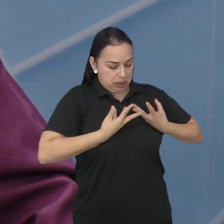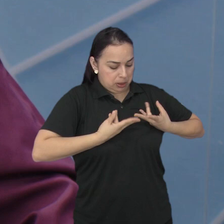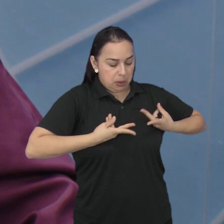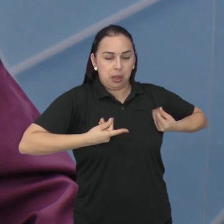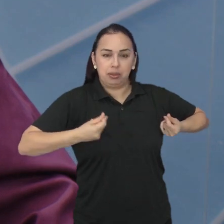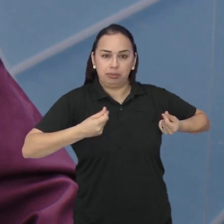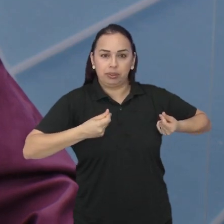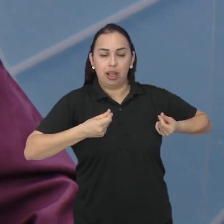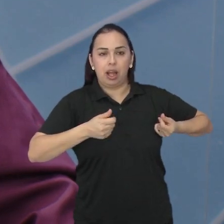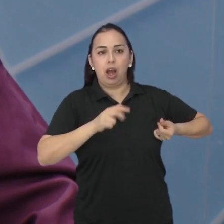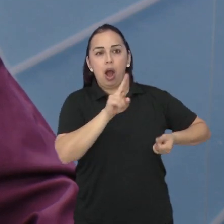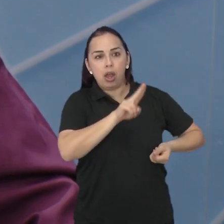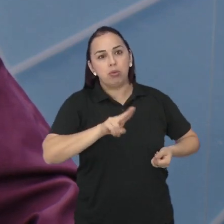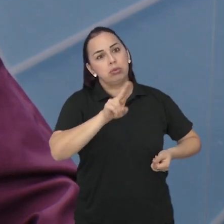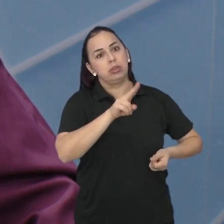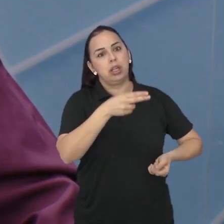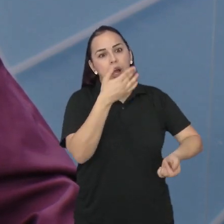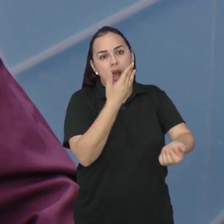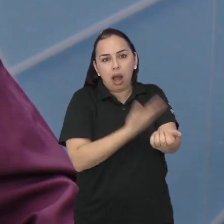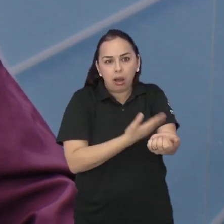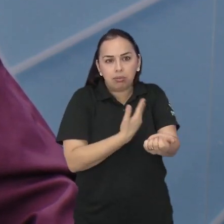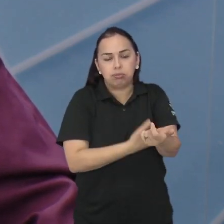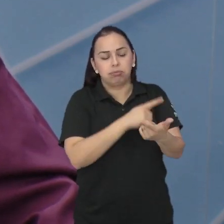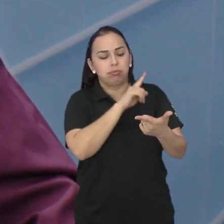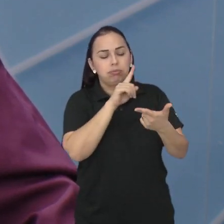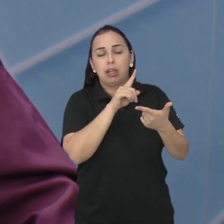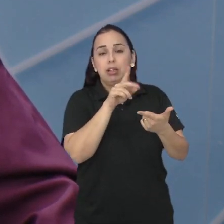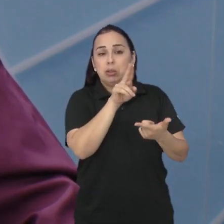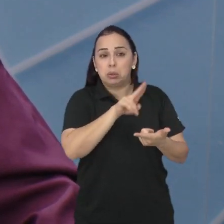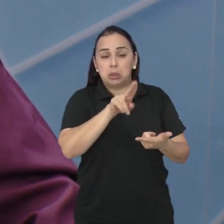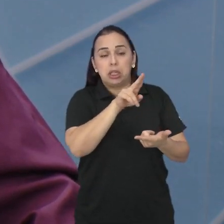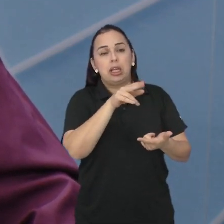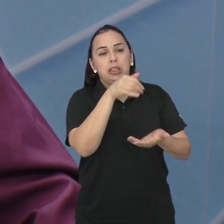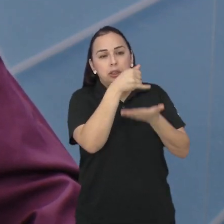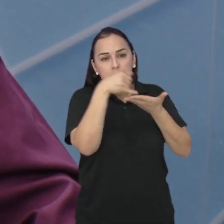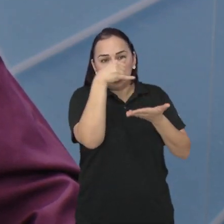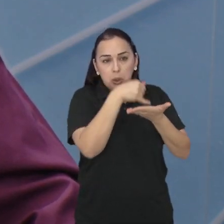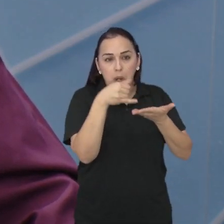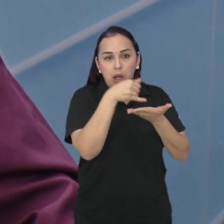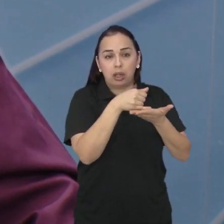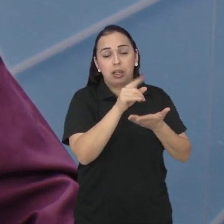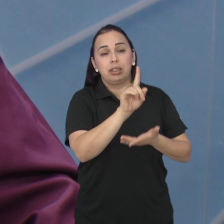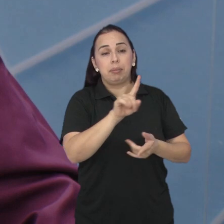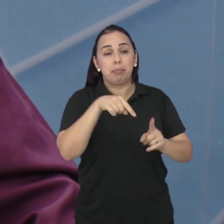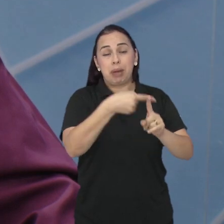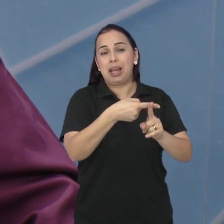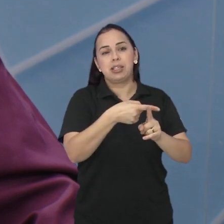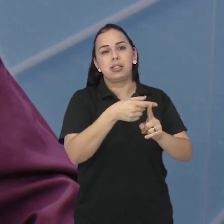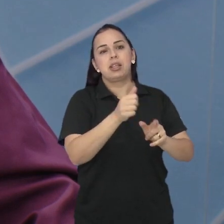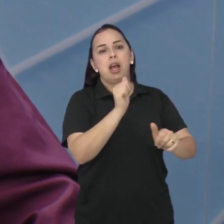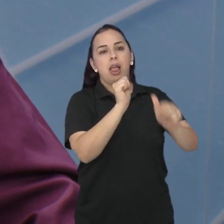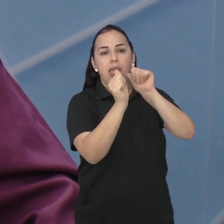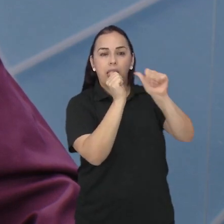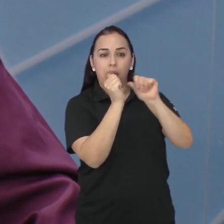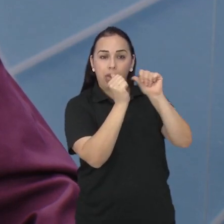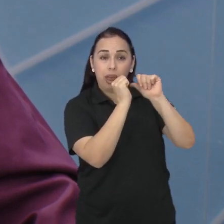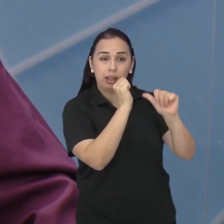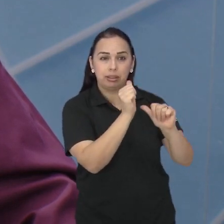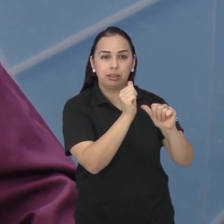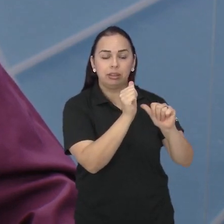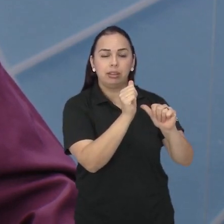fazer o uso de álcool, outras drogas também, que a porta de entrada às vezes é o álcool, né? E quando a gente começa a perceber que esse público começa